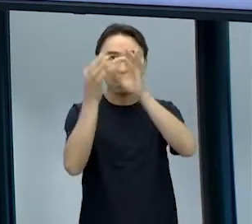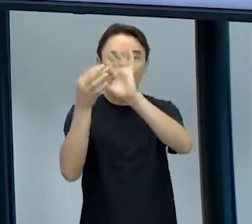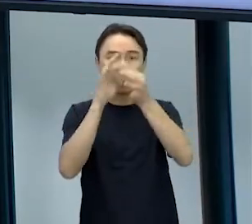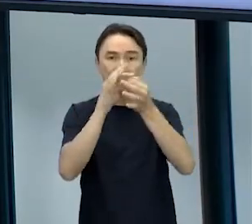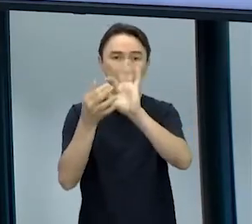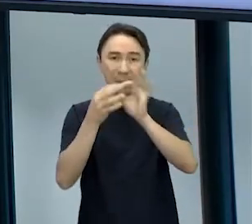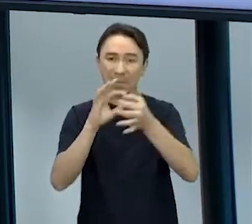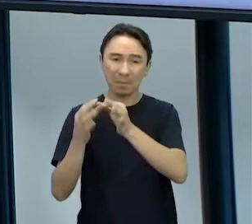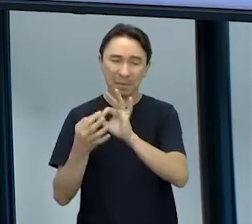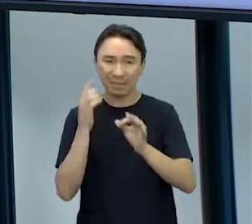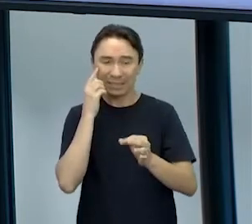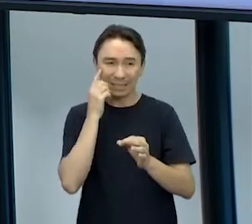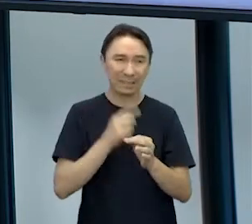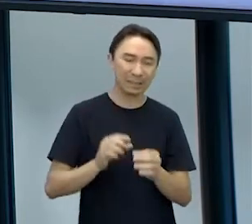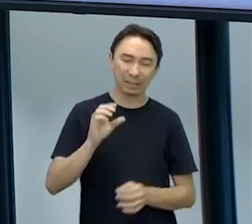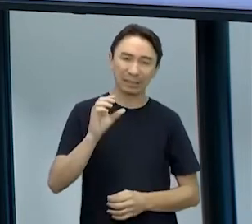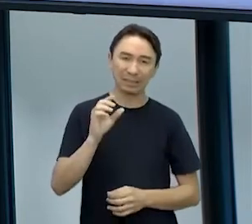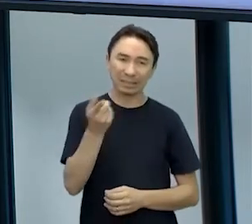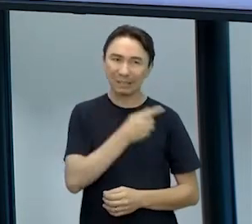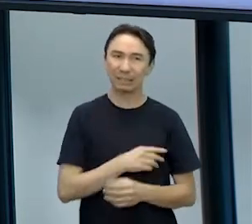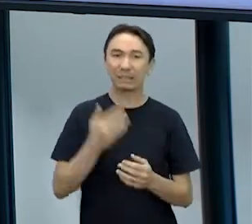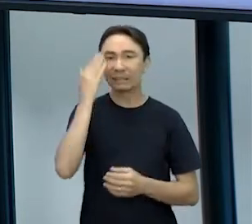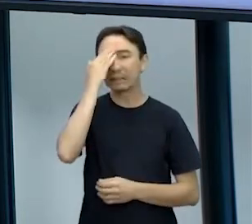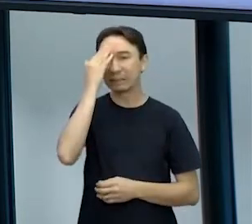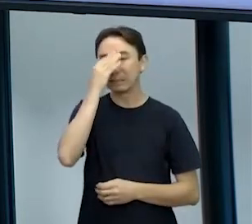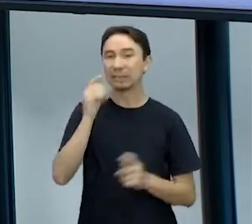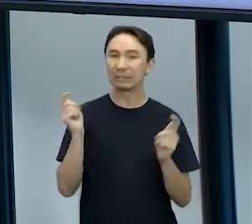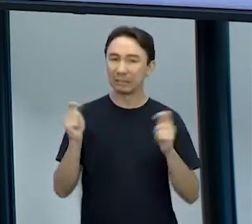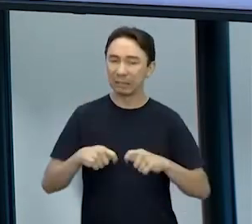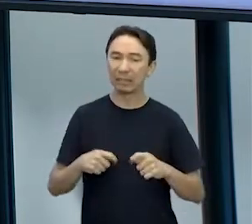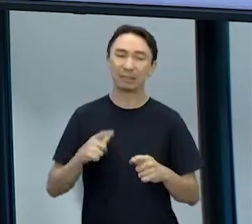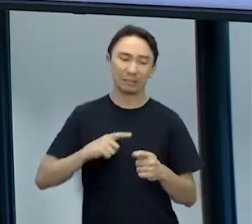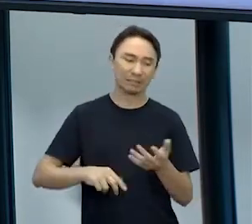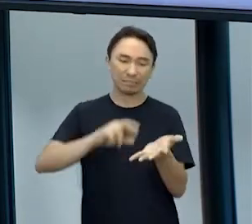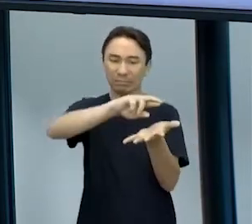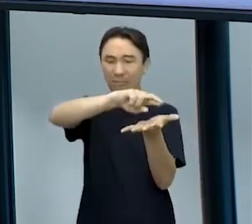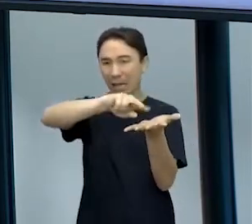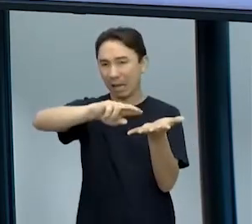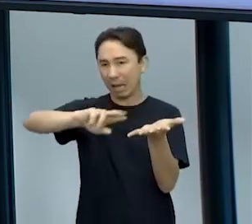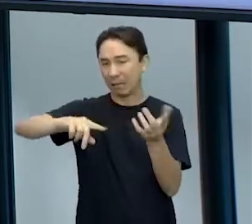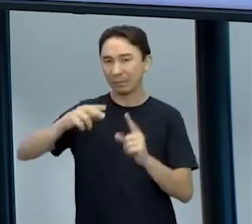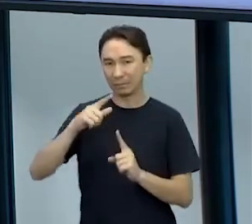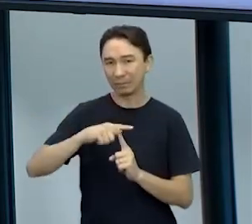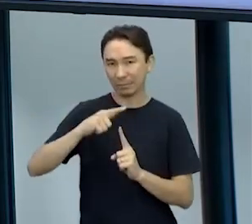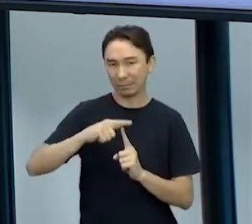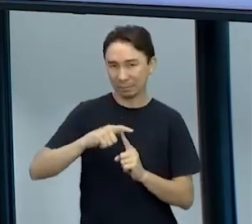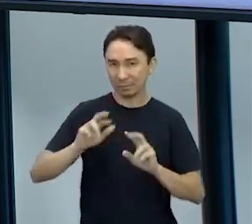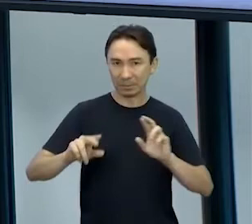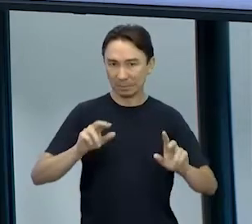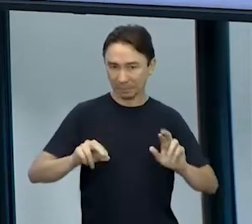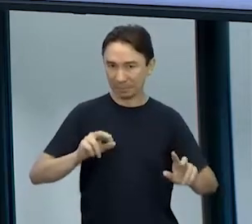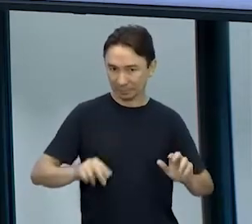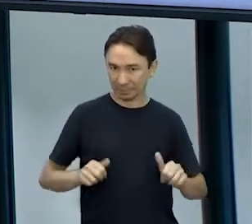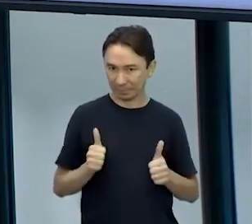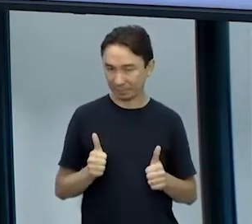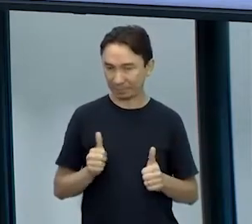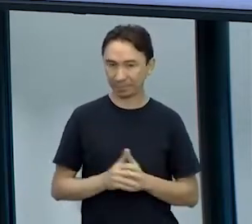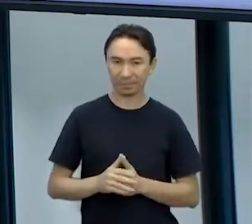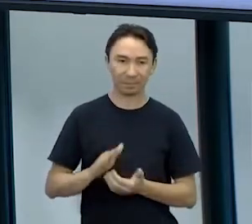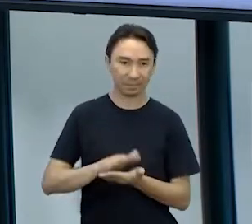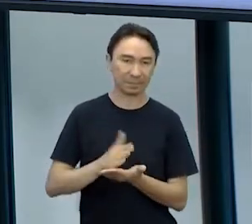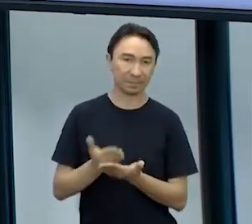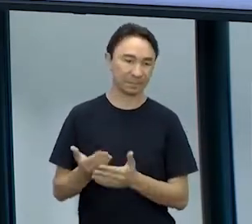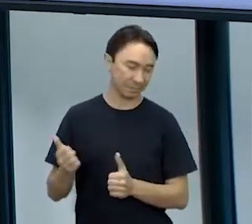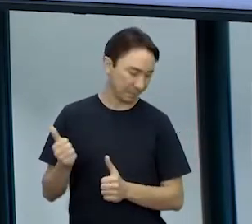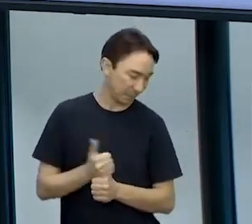consigam entender que existem vários tipos de rede cristalina com vários formatos, tá bom? A gente não vai pedir cálculo,